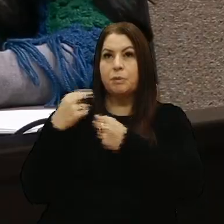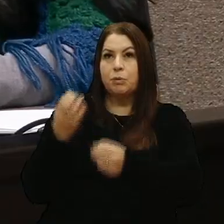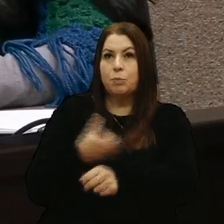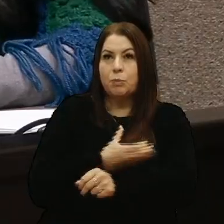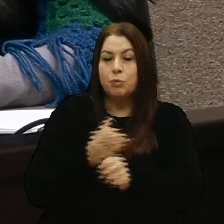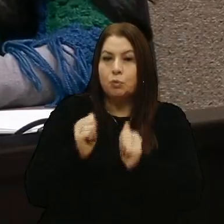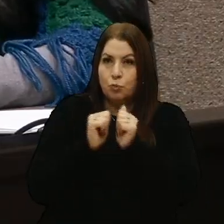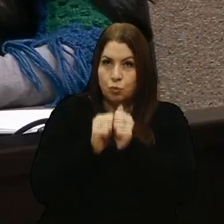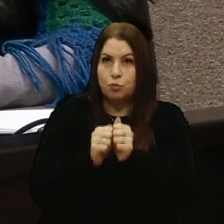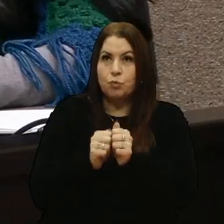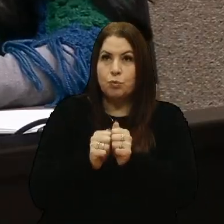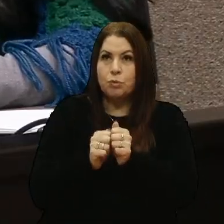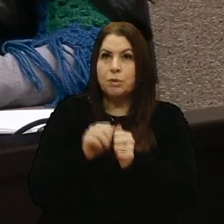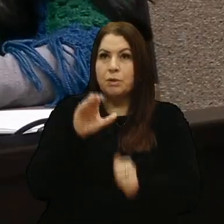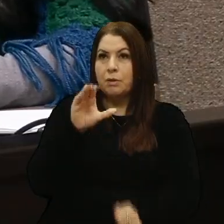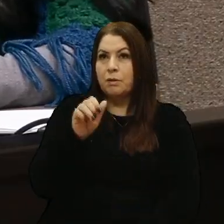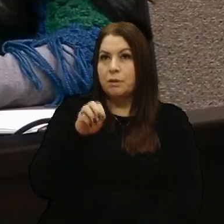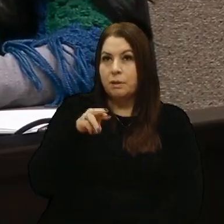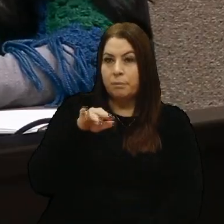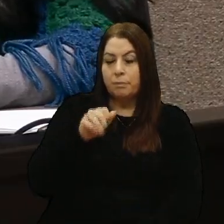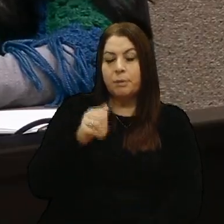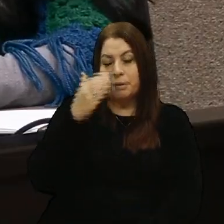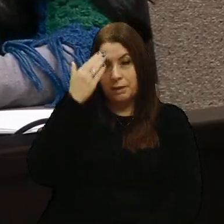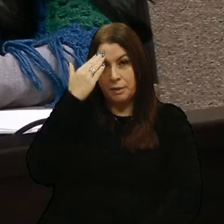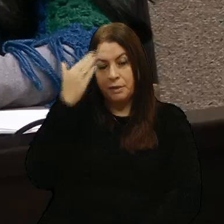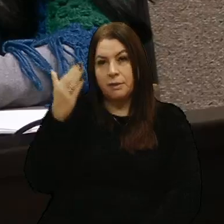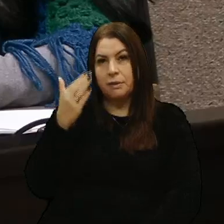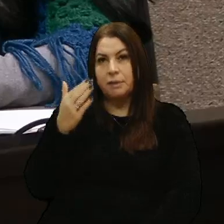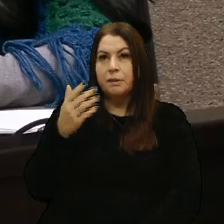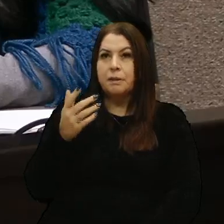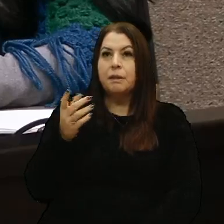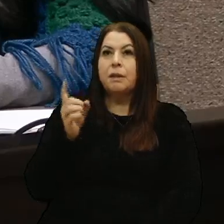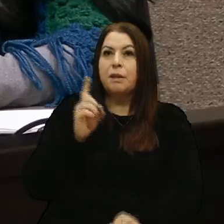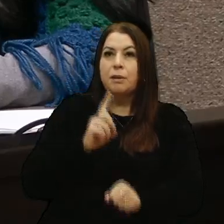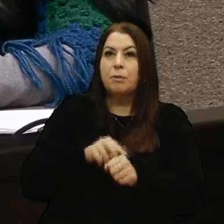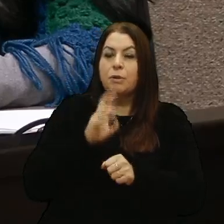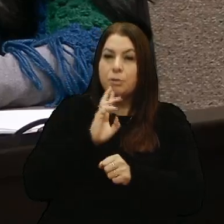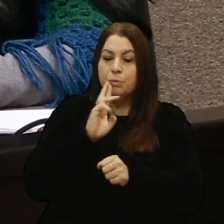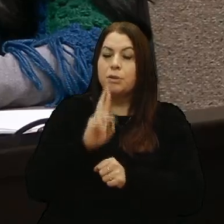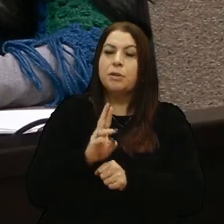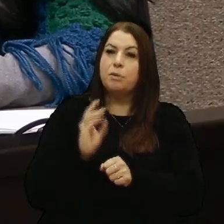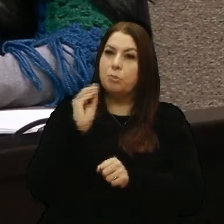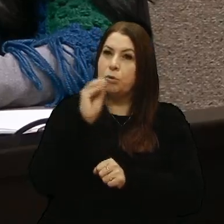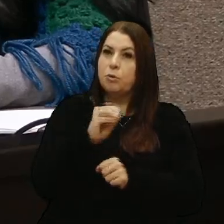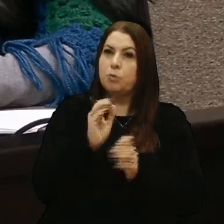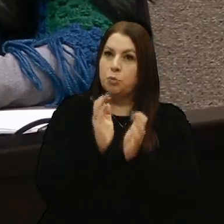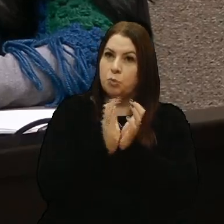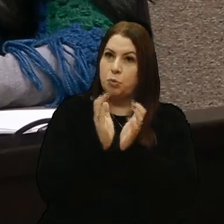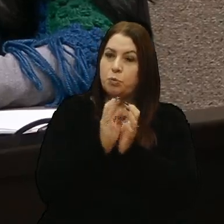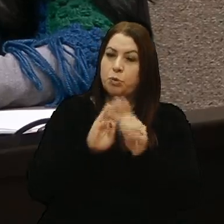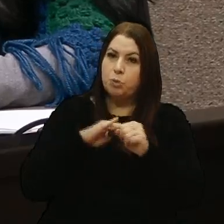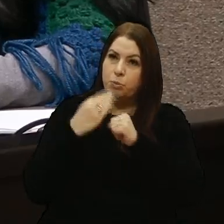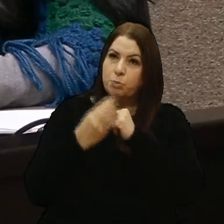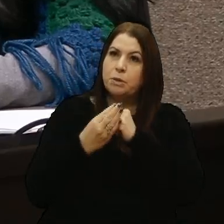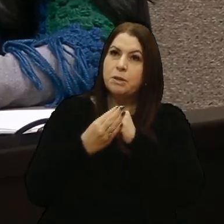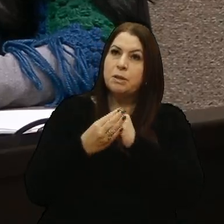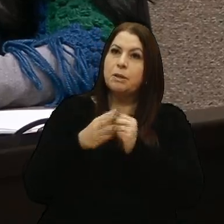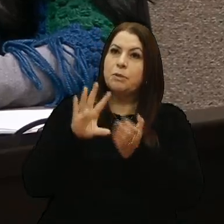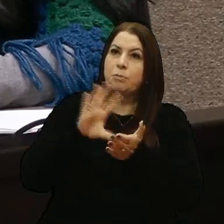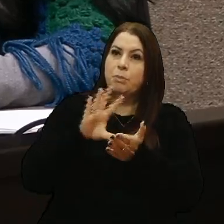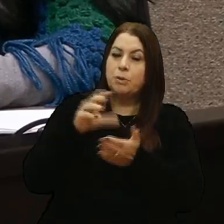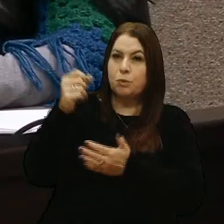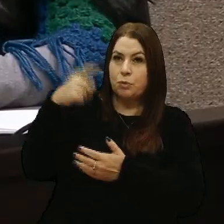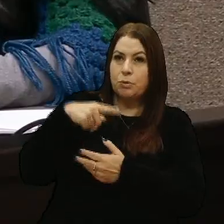roçada, juntamente lá com a Camila, e agradecer, então, a disposição. Já responderam, já colocamos no grupo do bairro Praça do Sol, que em